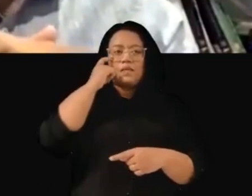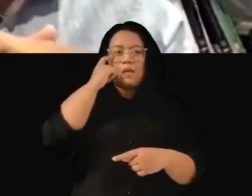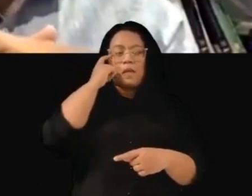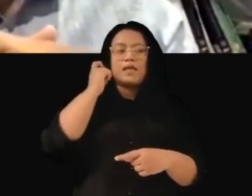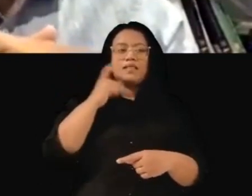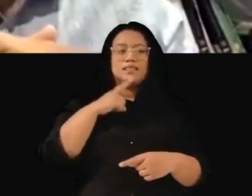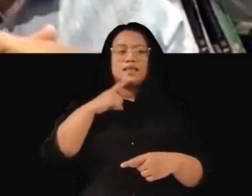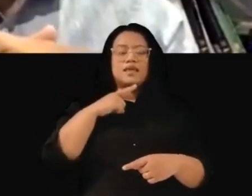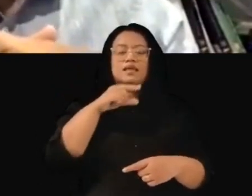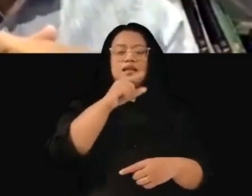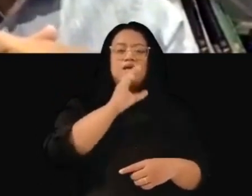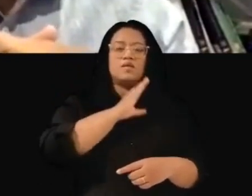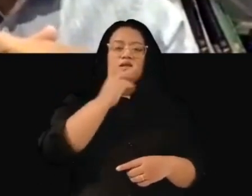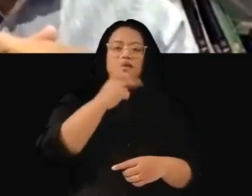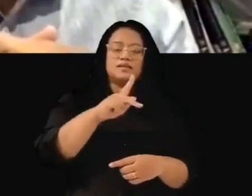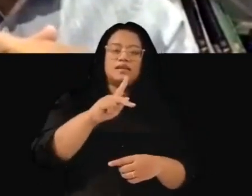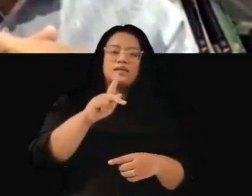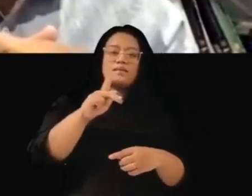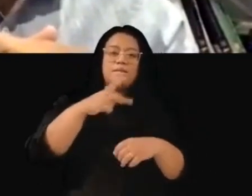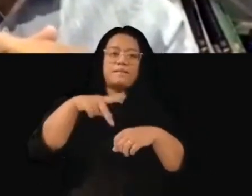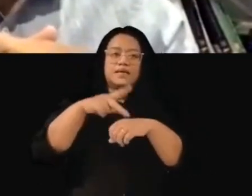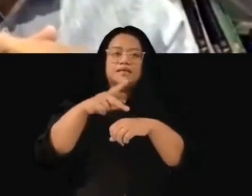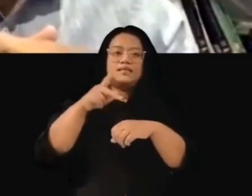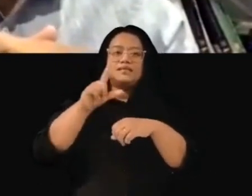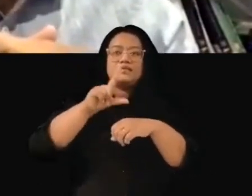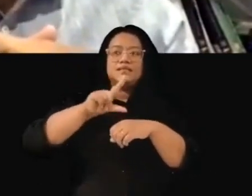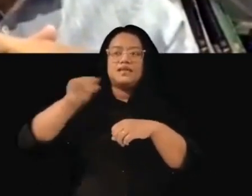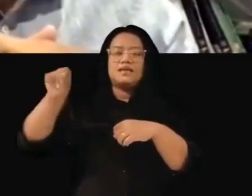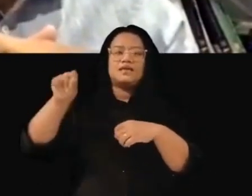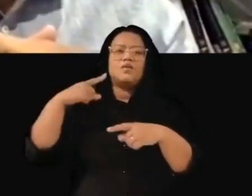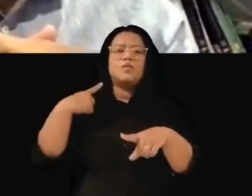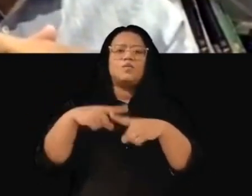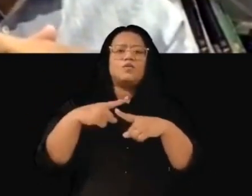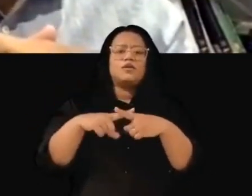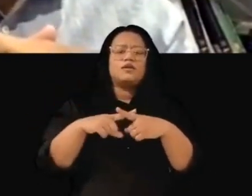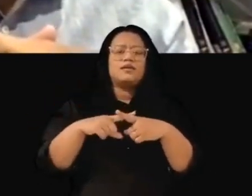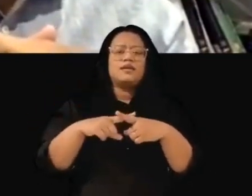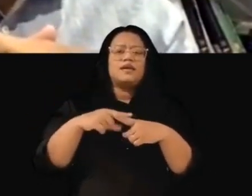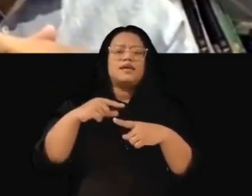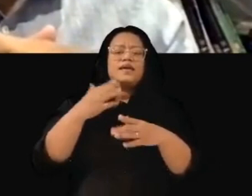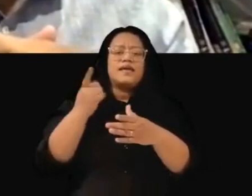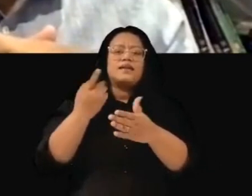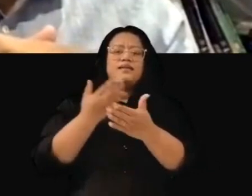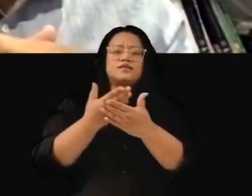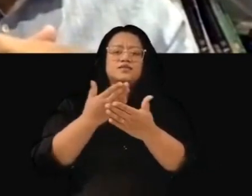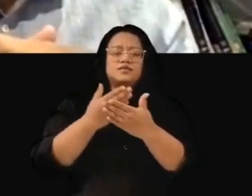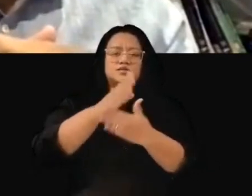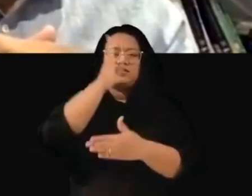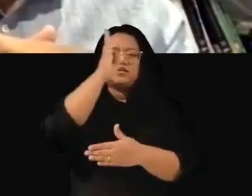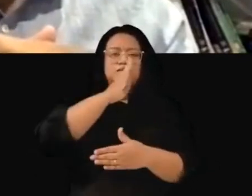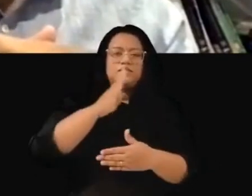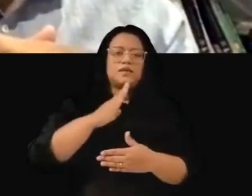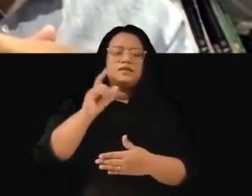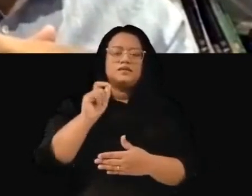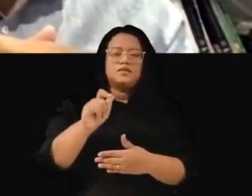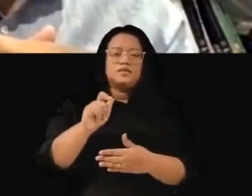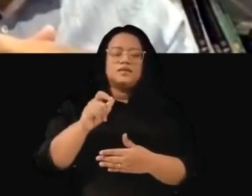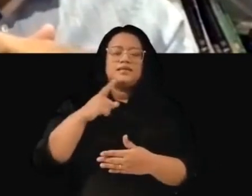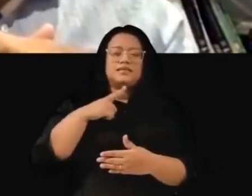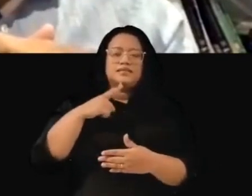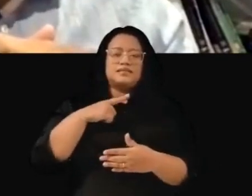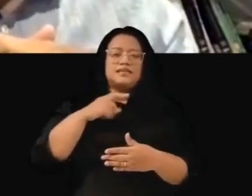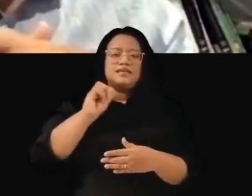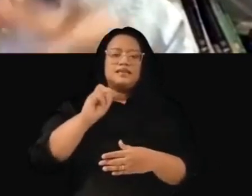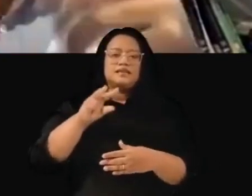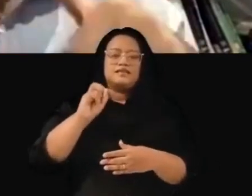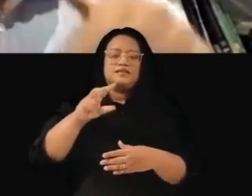país há alguns anos, porque ela começou a estudar justamente que no Brasil nós temos o uso de agrotóxicos,